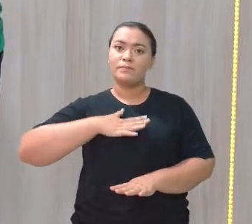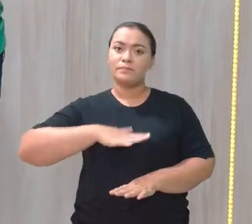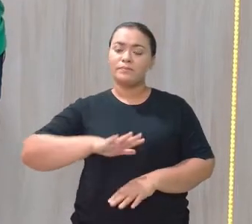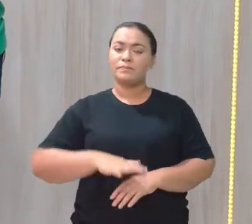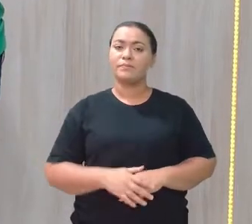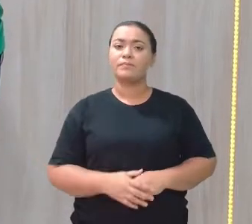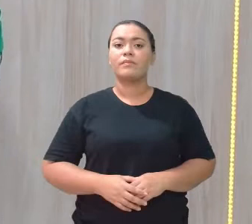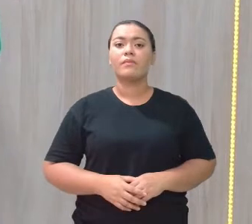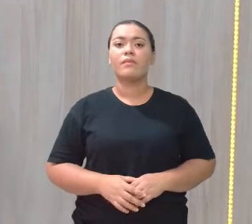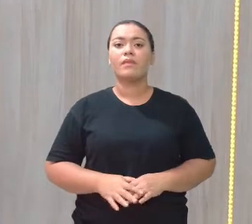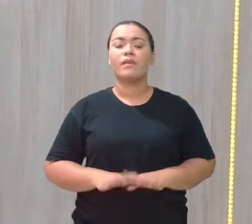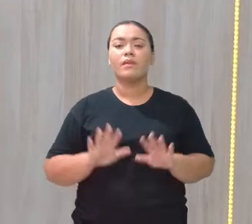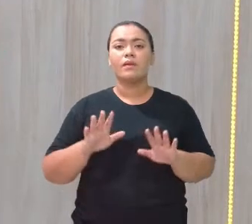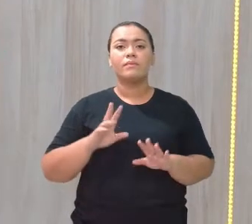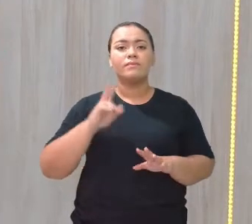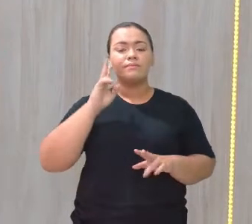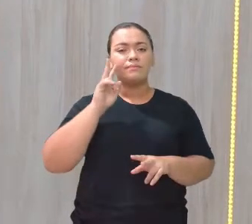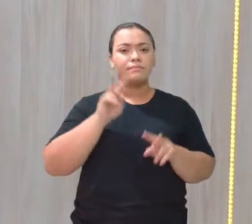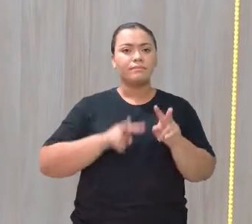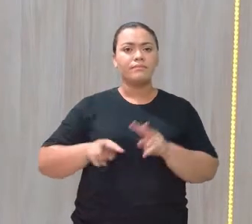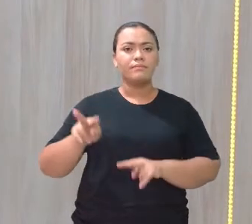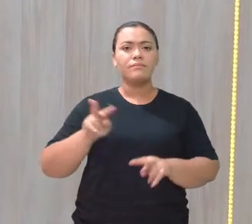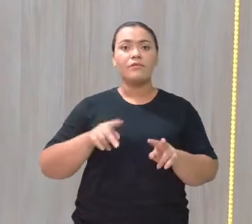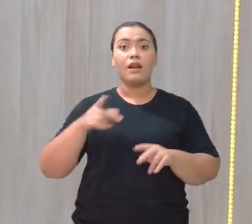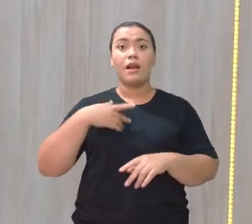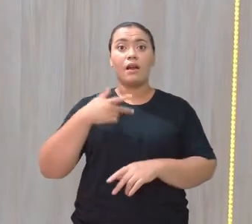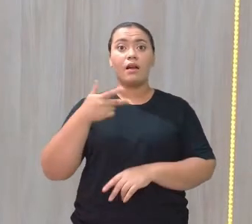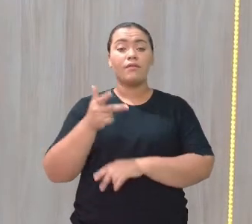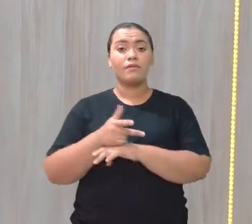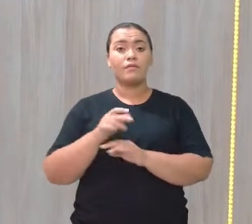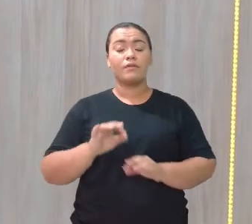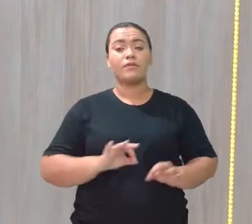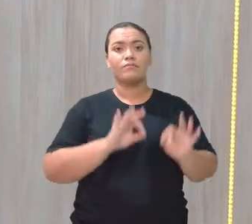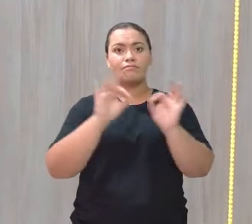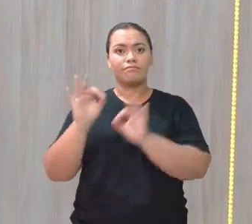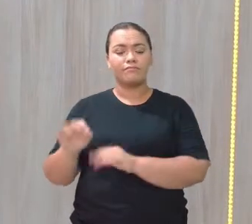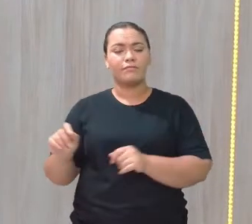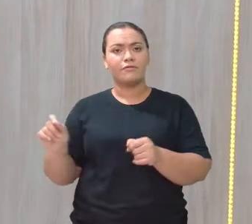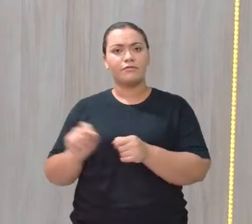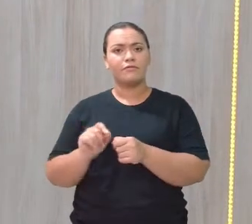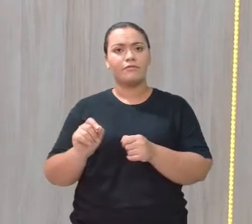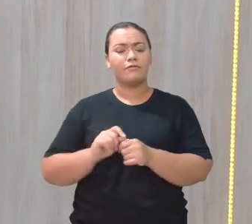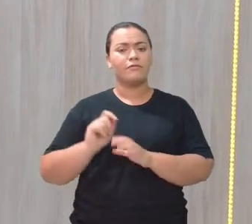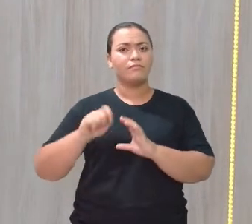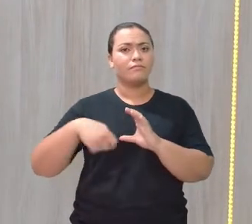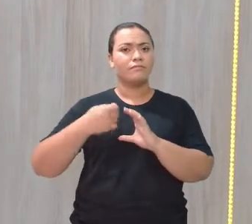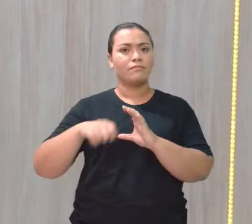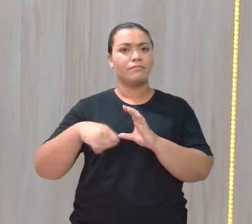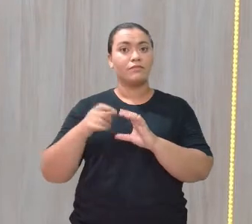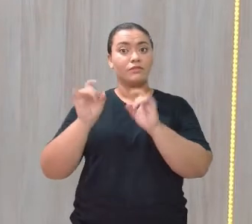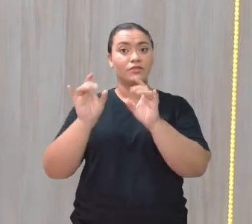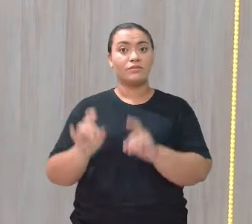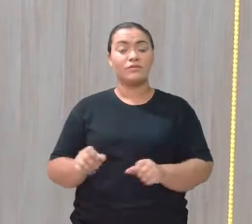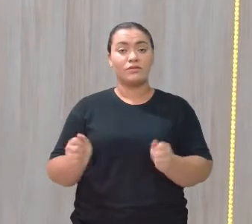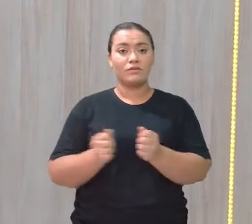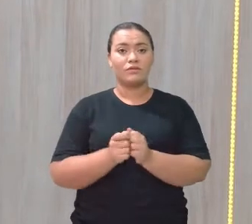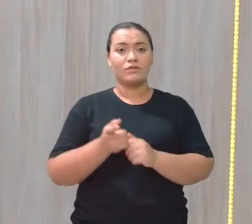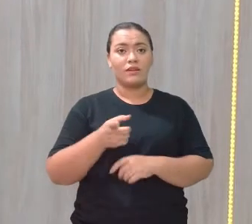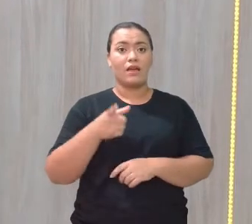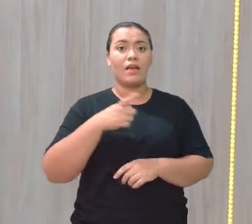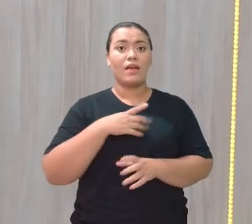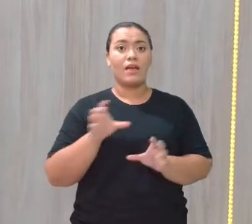a pouco vocês vão ver um vídeo feito especialmente para vocês, com a equipe de professores de